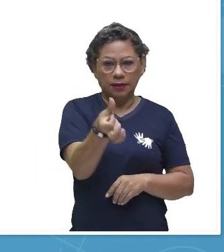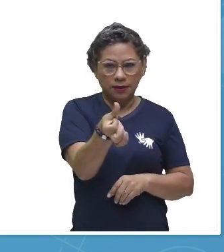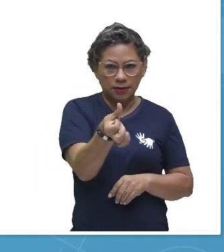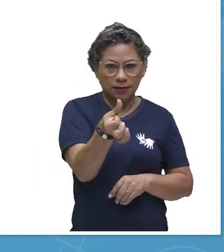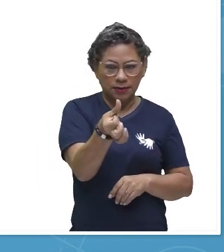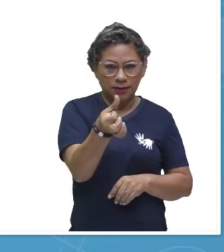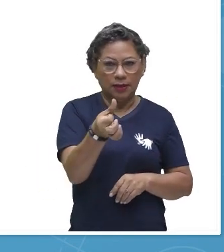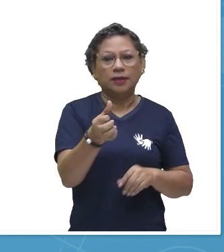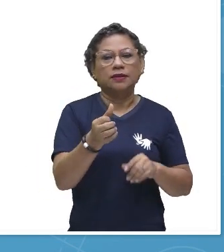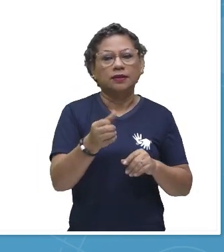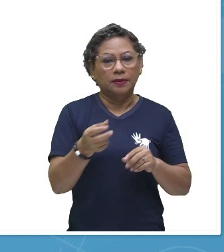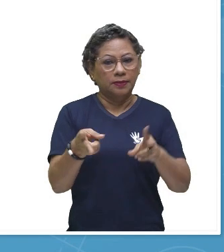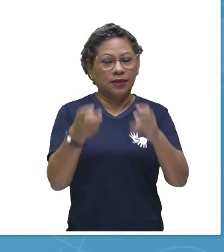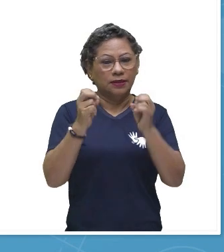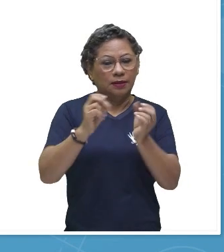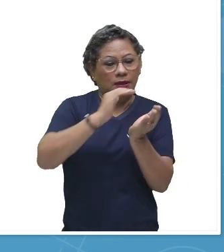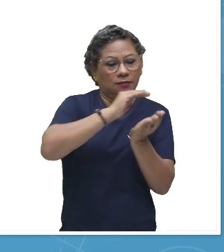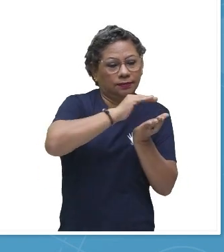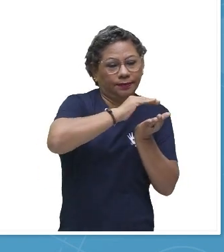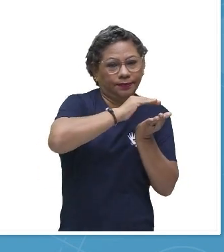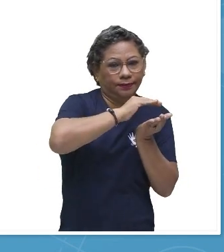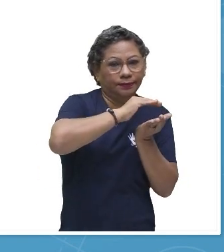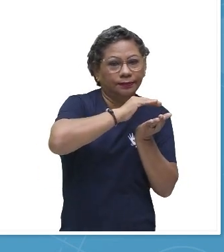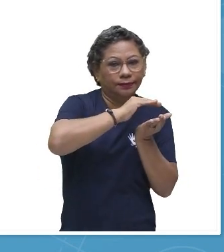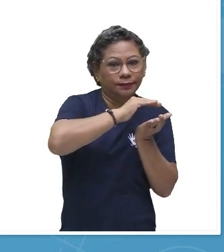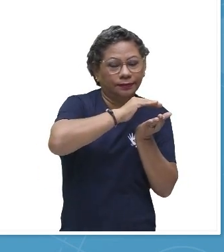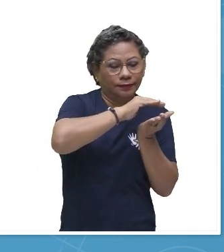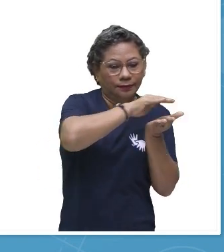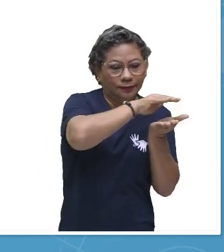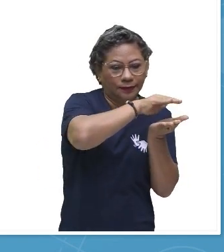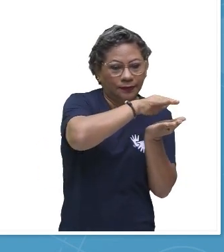tem esse plano aqui de cima,